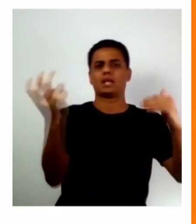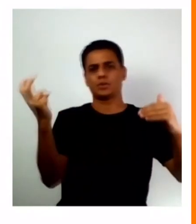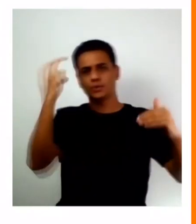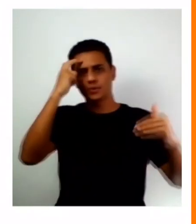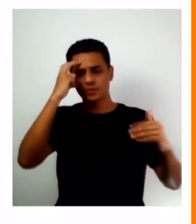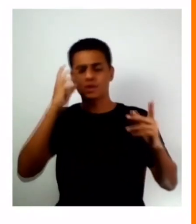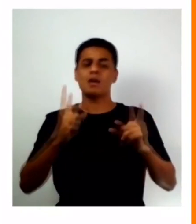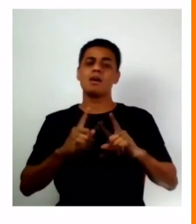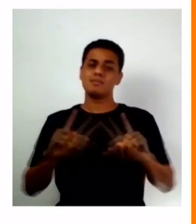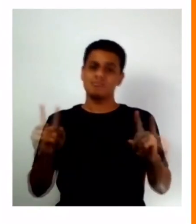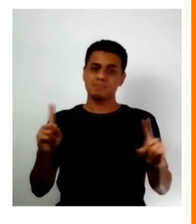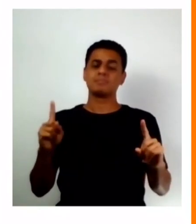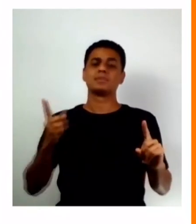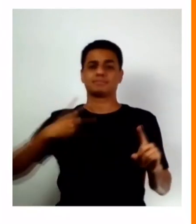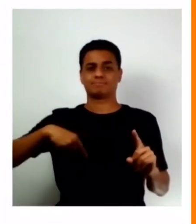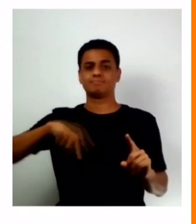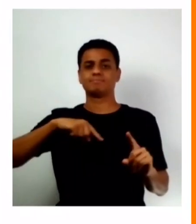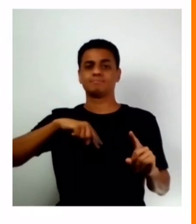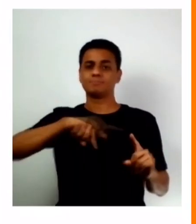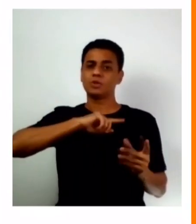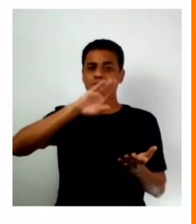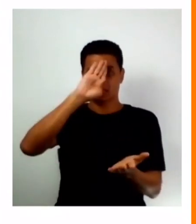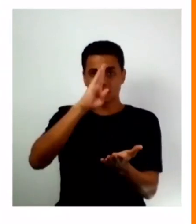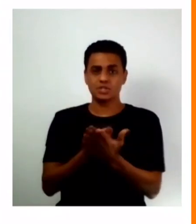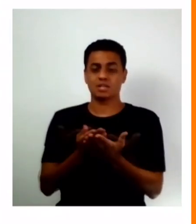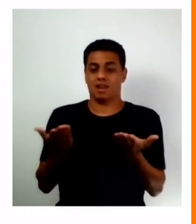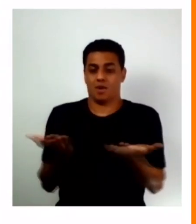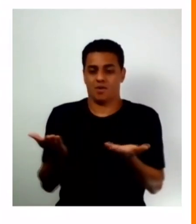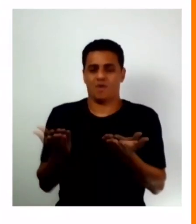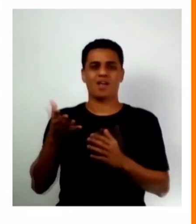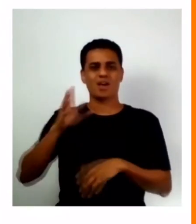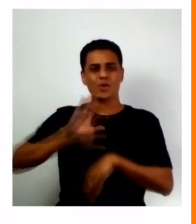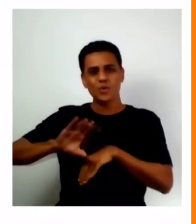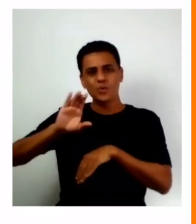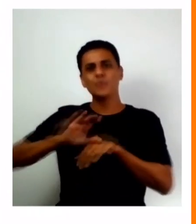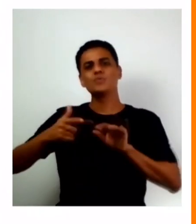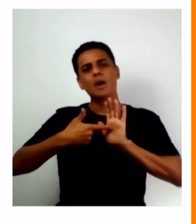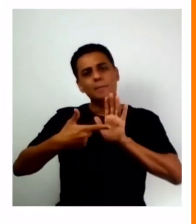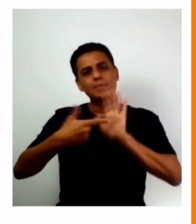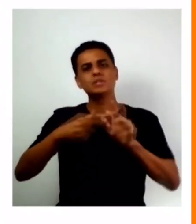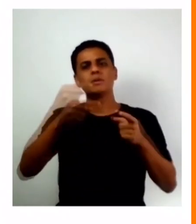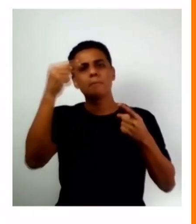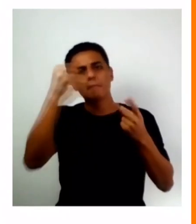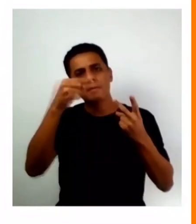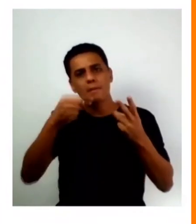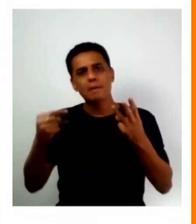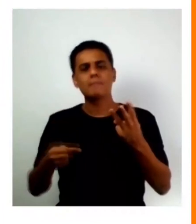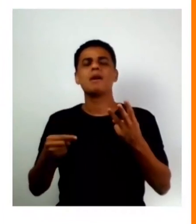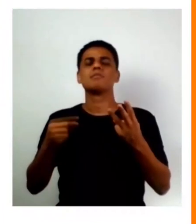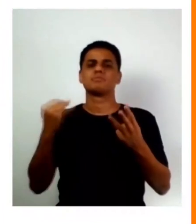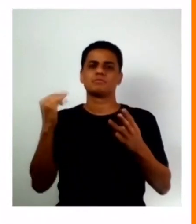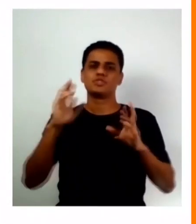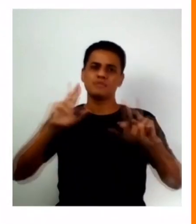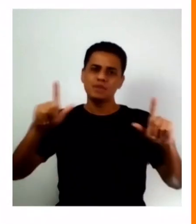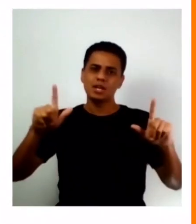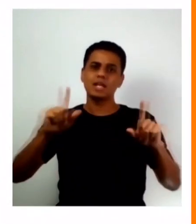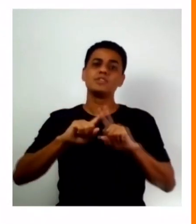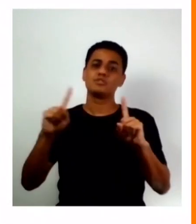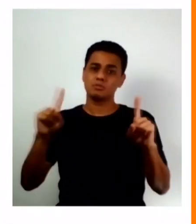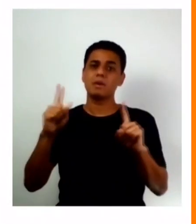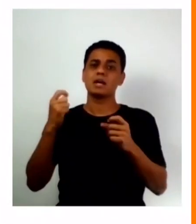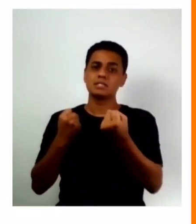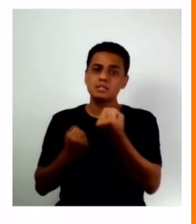planteado algumas visões bastante diferentes, mas que são complementares. E, sobre todo, o mais